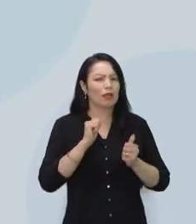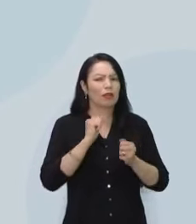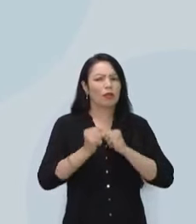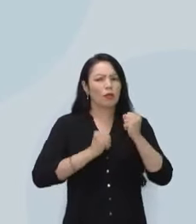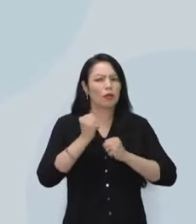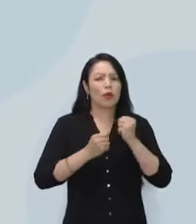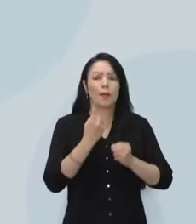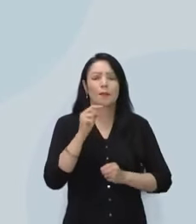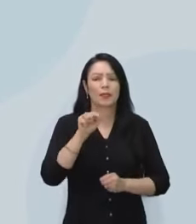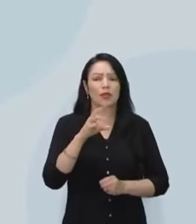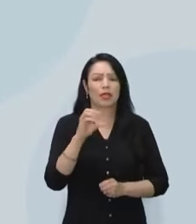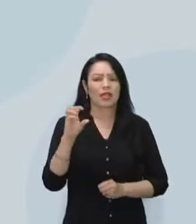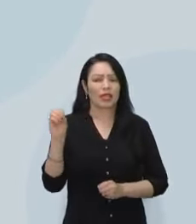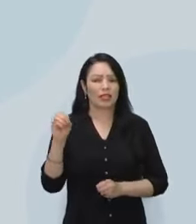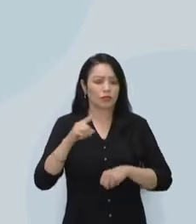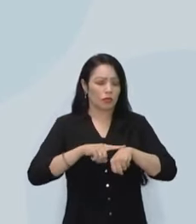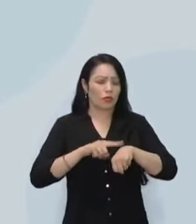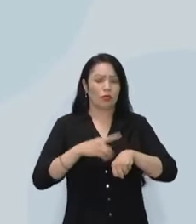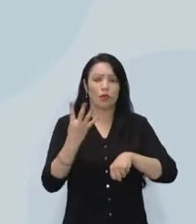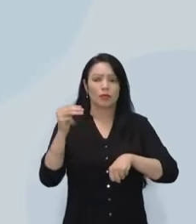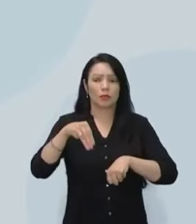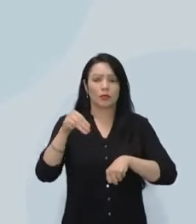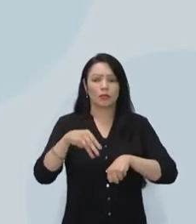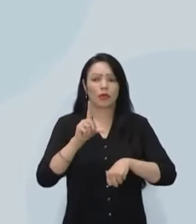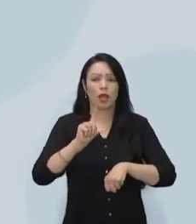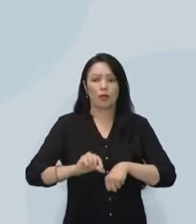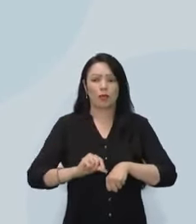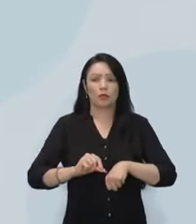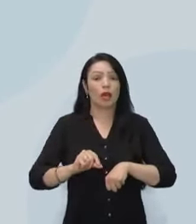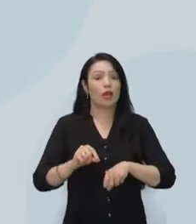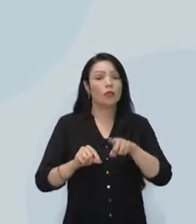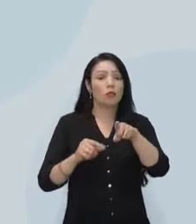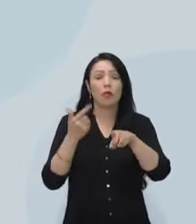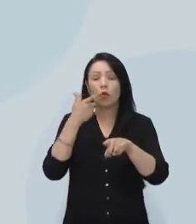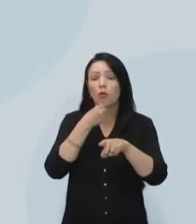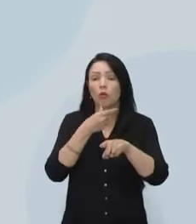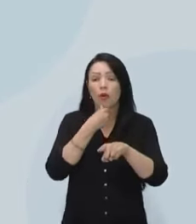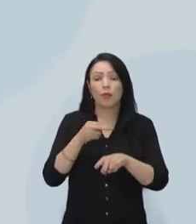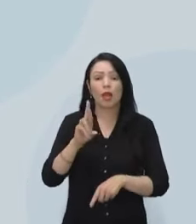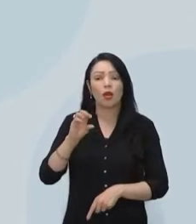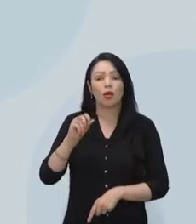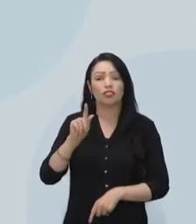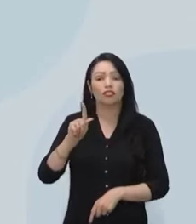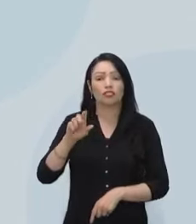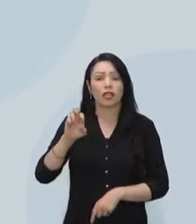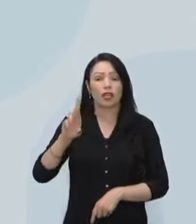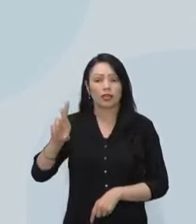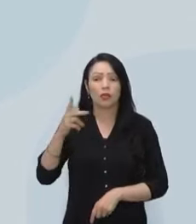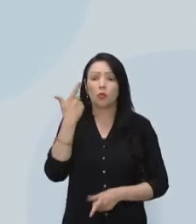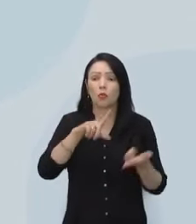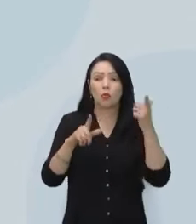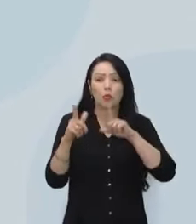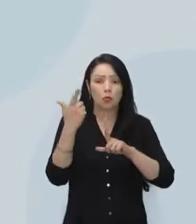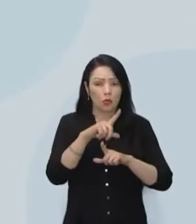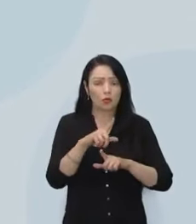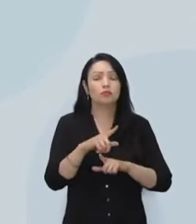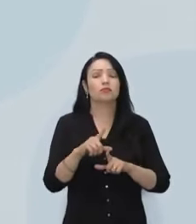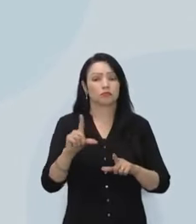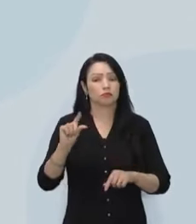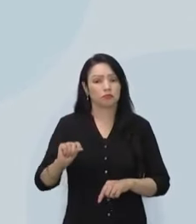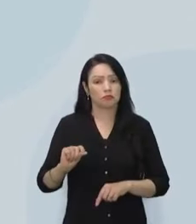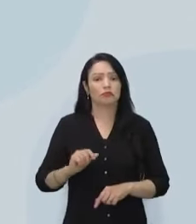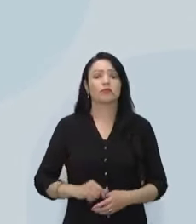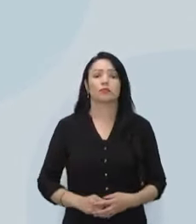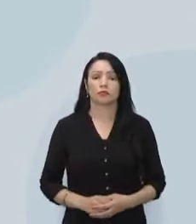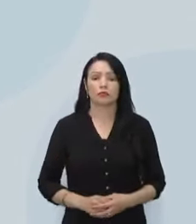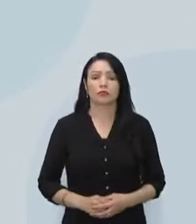1.500 metros abaixo dos 4 minutos. E o Roger conseguiu, ele superou, aí ele baixou o tempo para 3 minutos, 59 segundos e 4